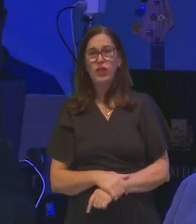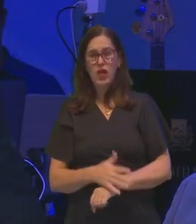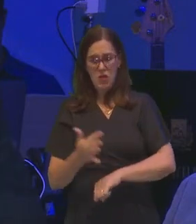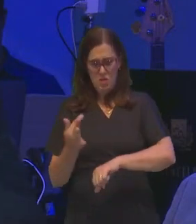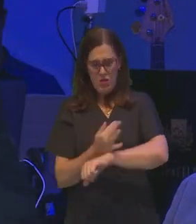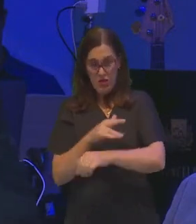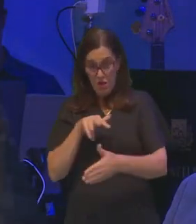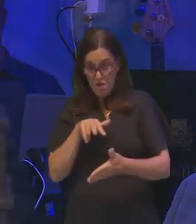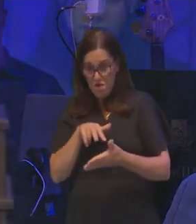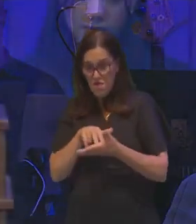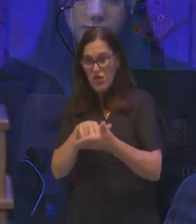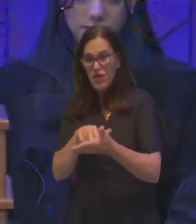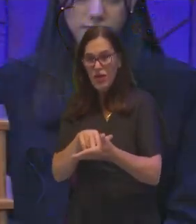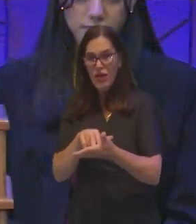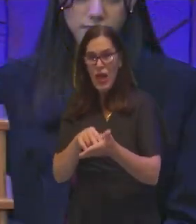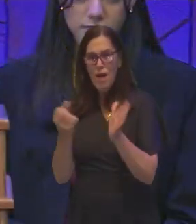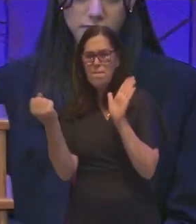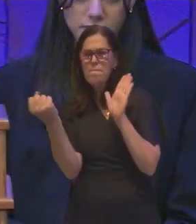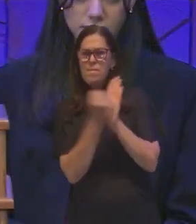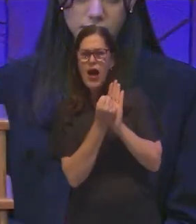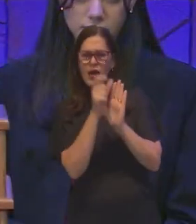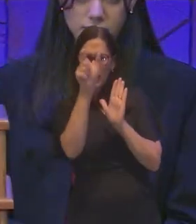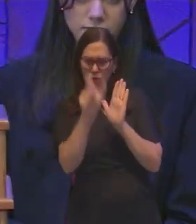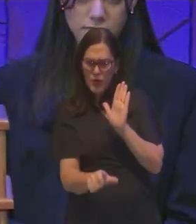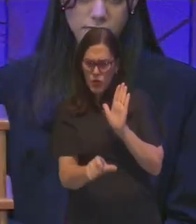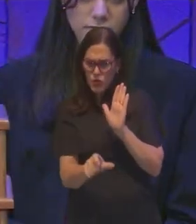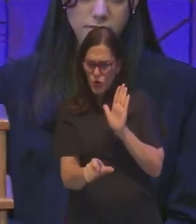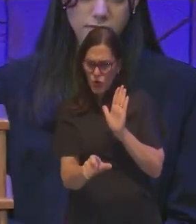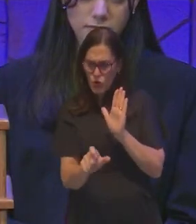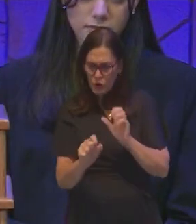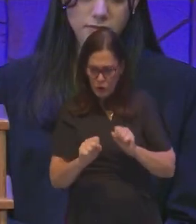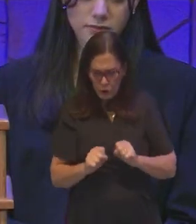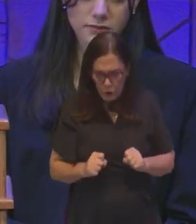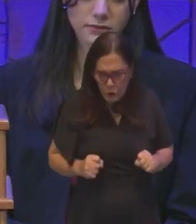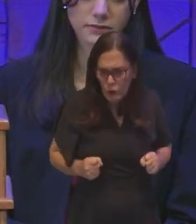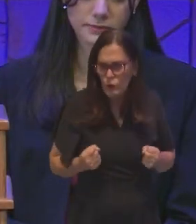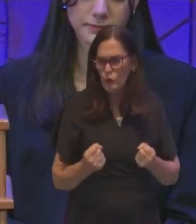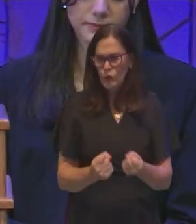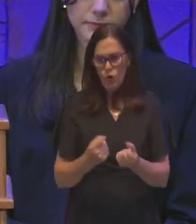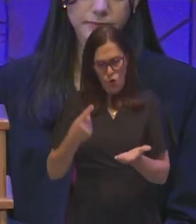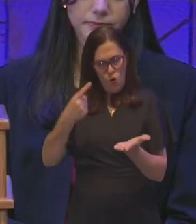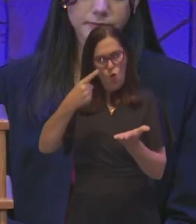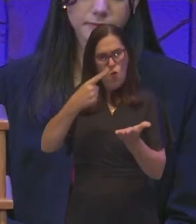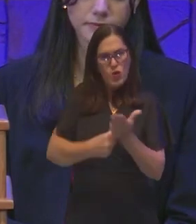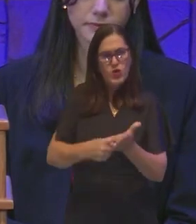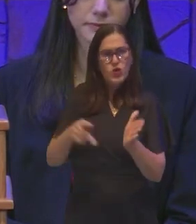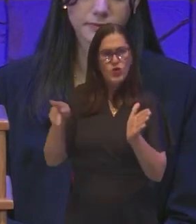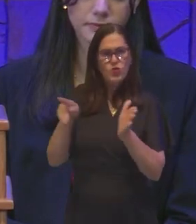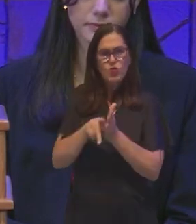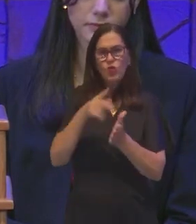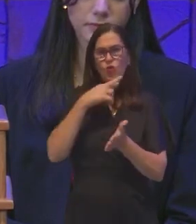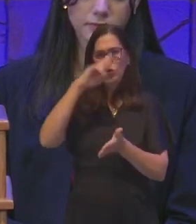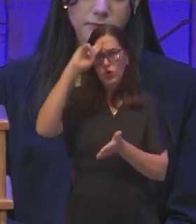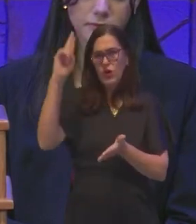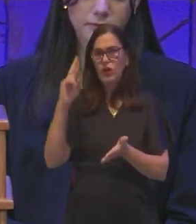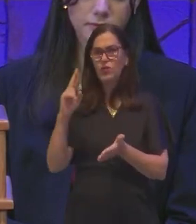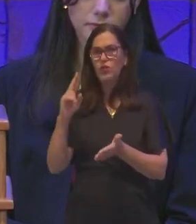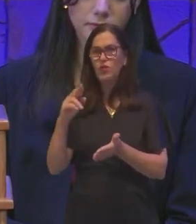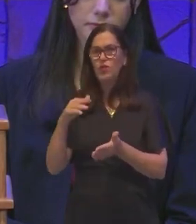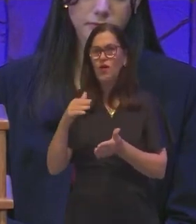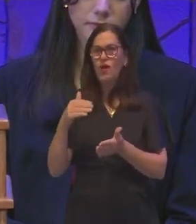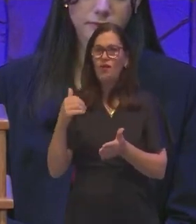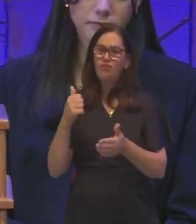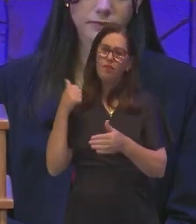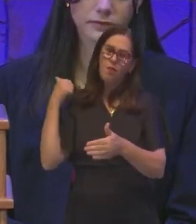Perseverar, portanto, é a marca de alguém que mantém os seus esforços comprometidos com o Senhor no decorrer